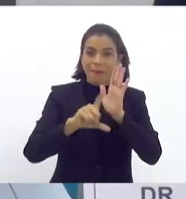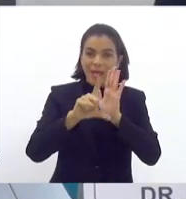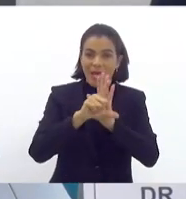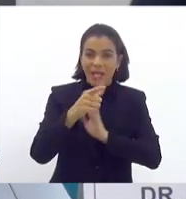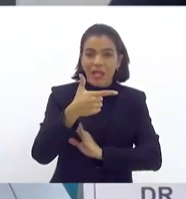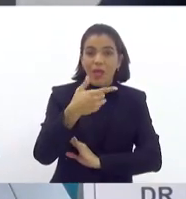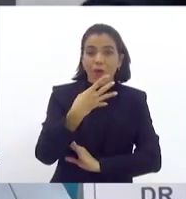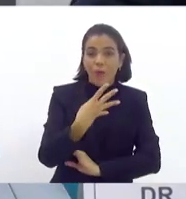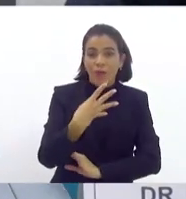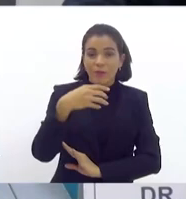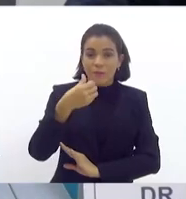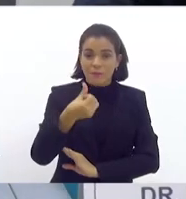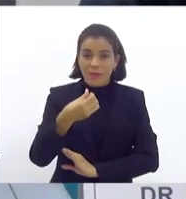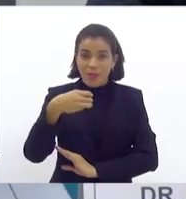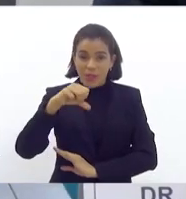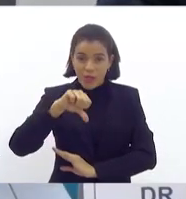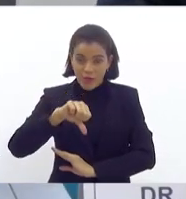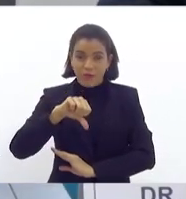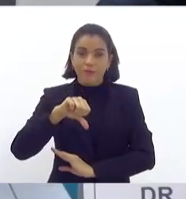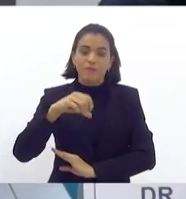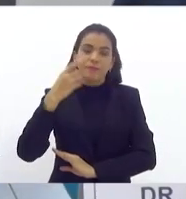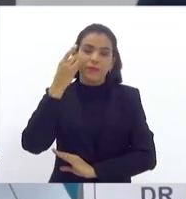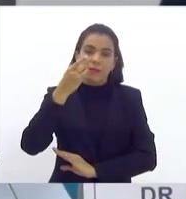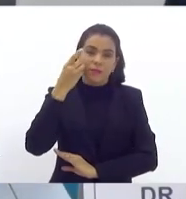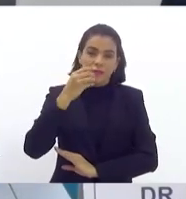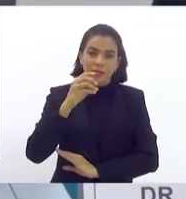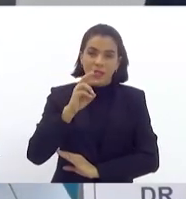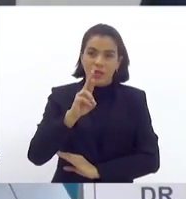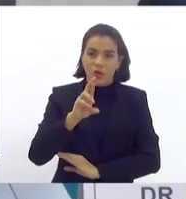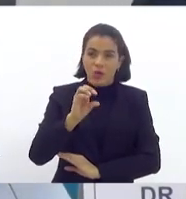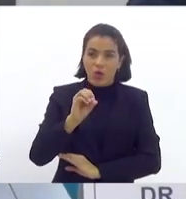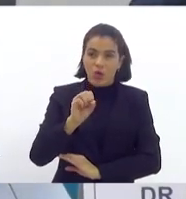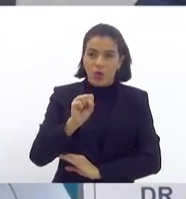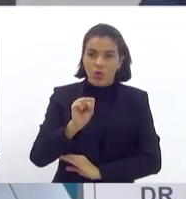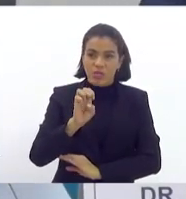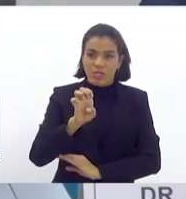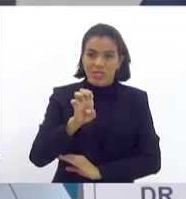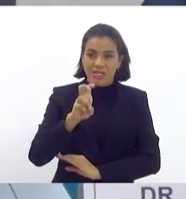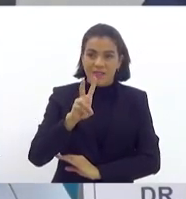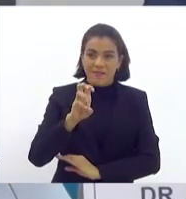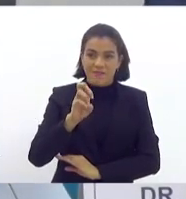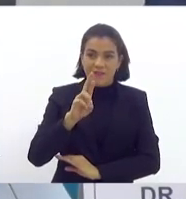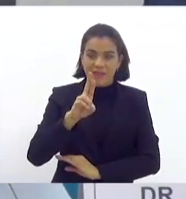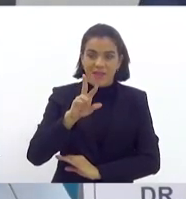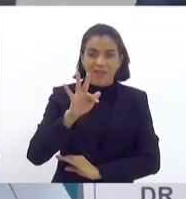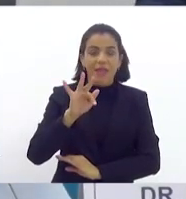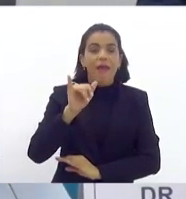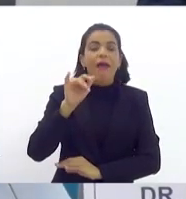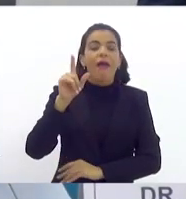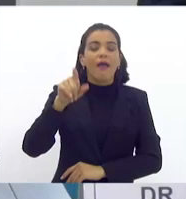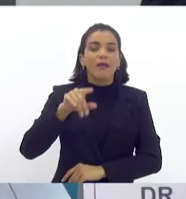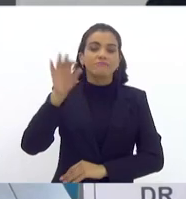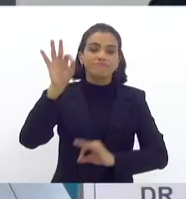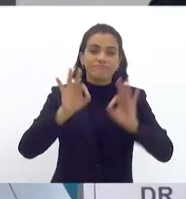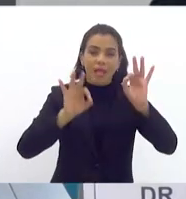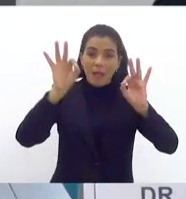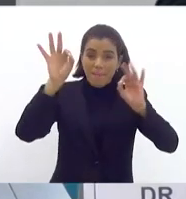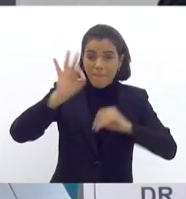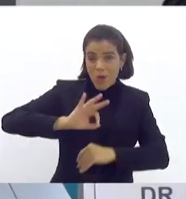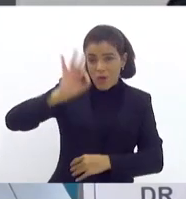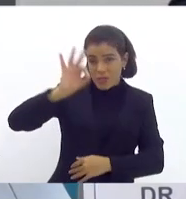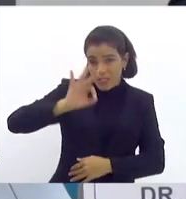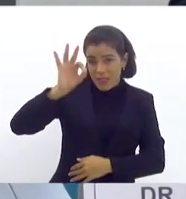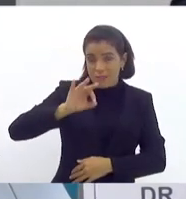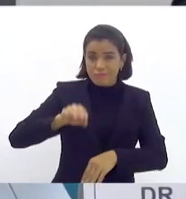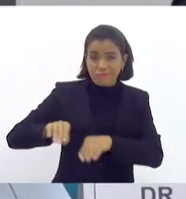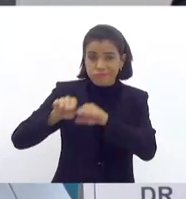de 23, de autoria do deputado Rosenberg Reis, que dispõe sobre a equiparação de alíquota do Imposto sobre Circulação